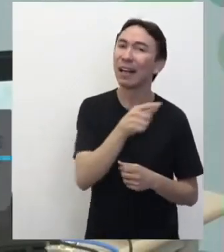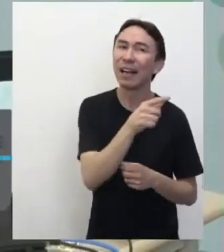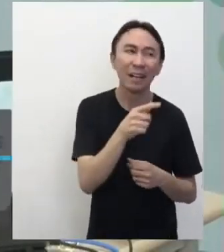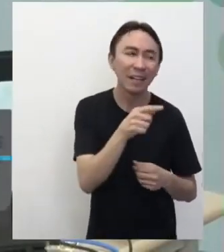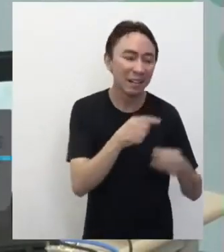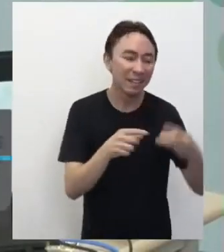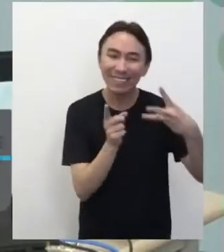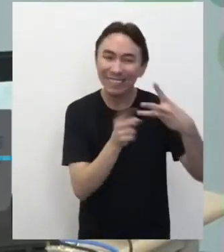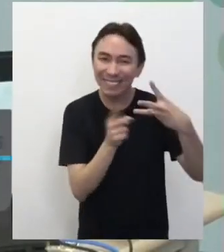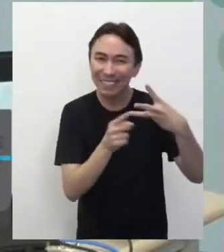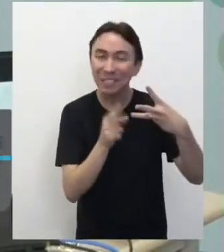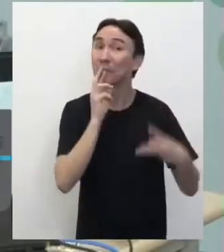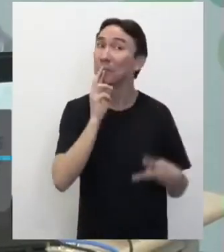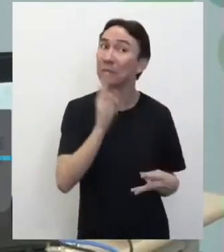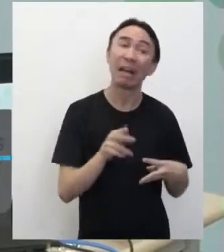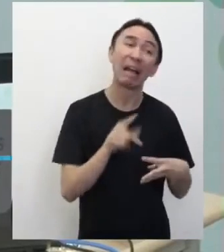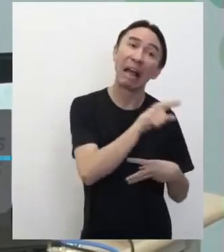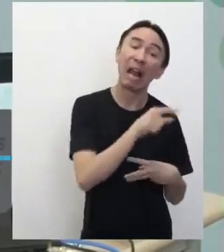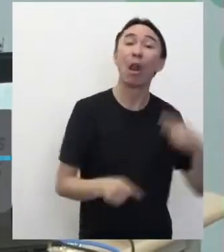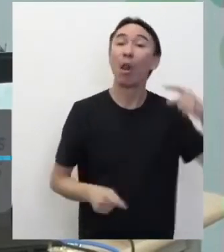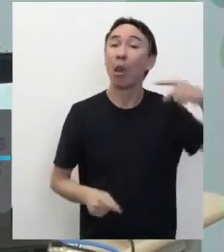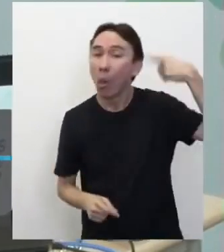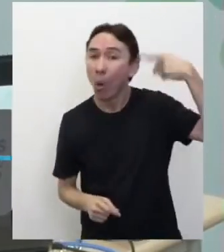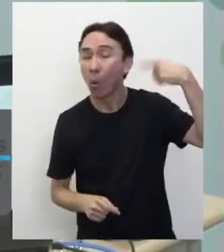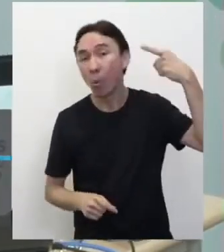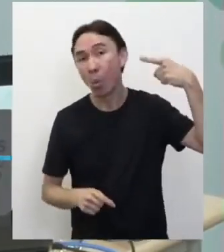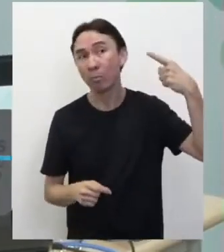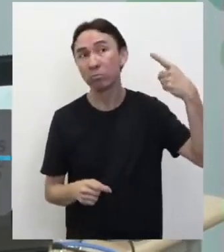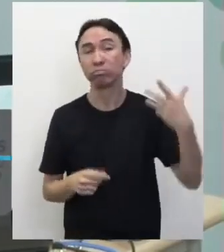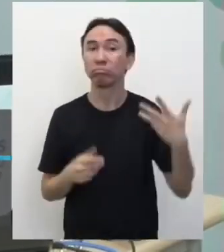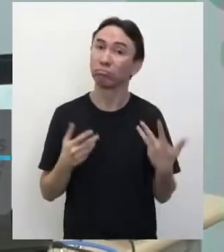comentários, terminou, tá, anotei. Agora, cadê a resposta?